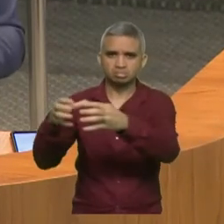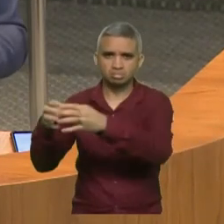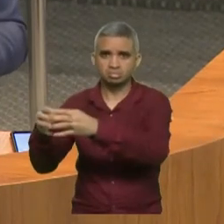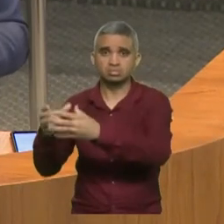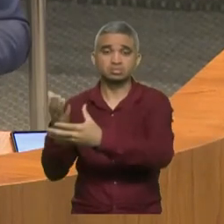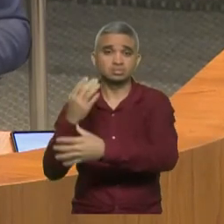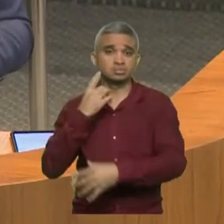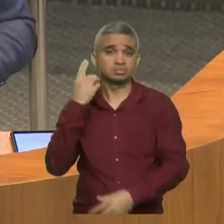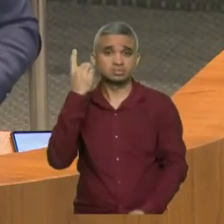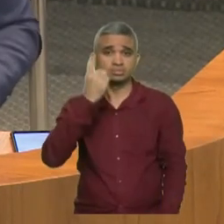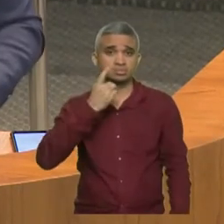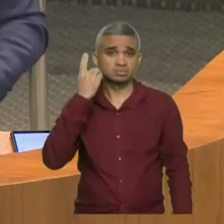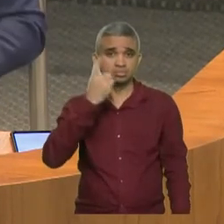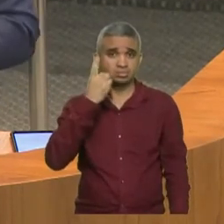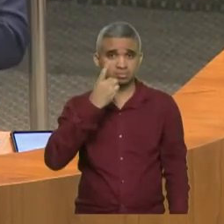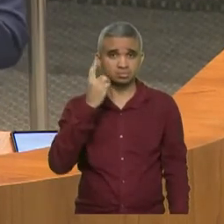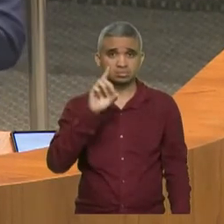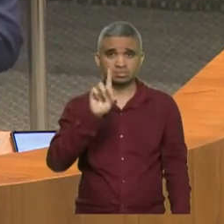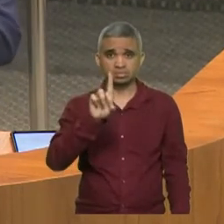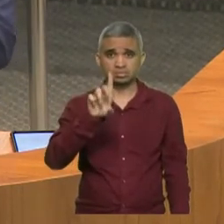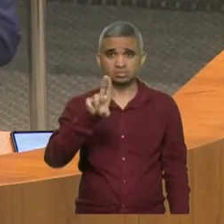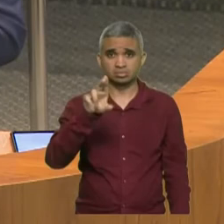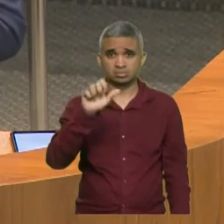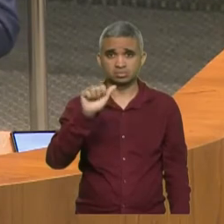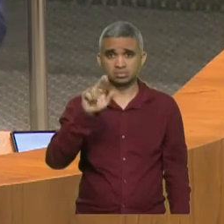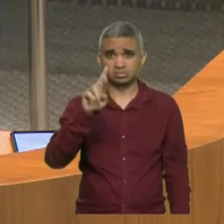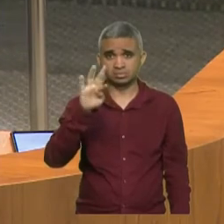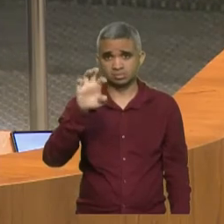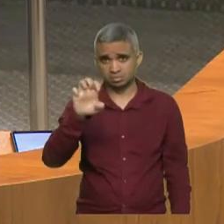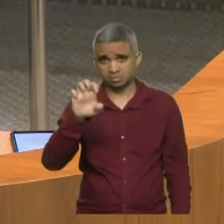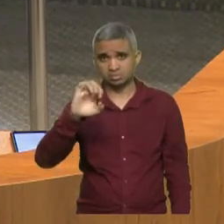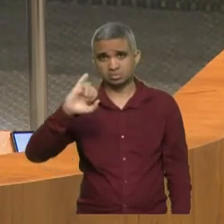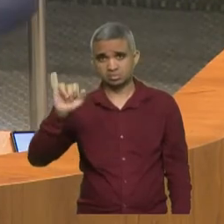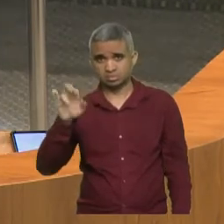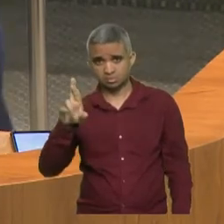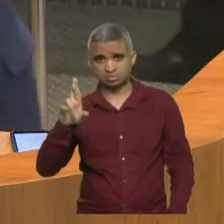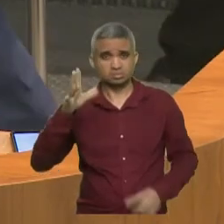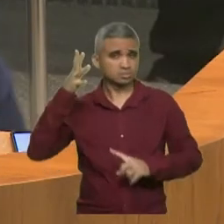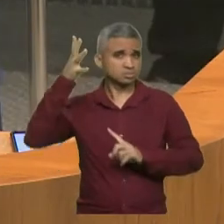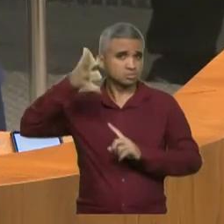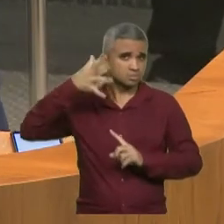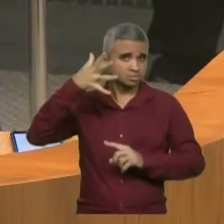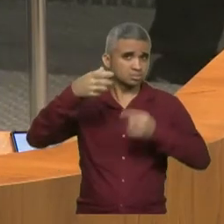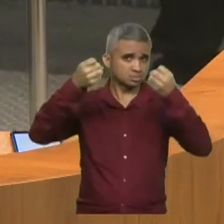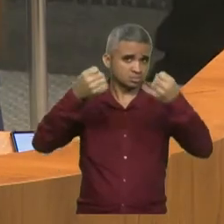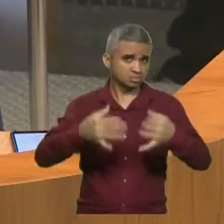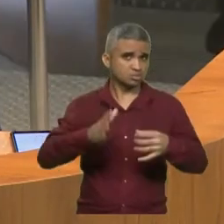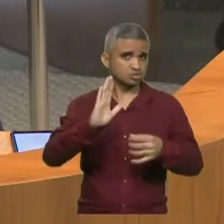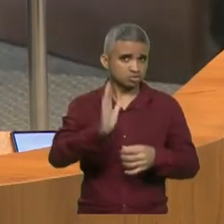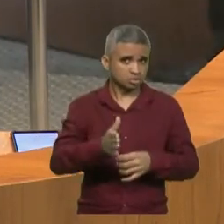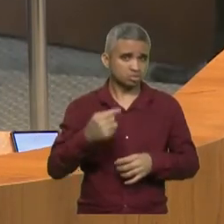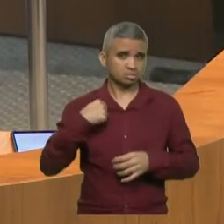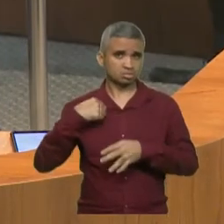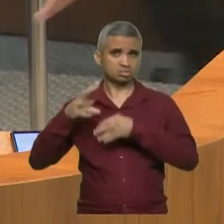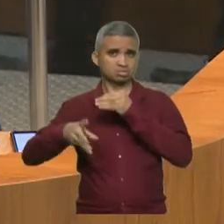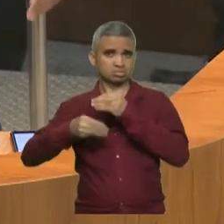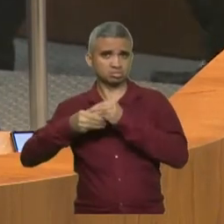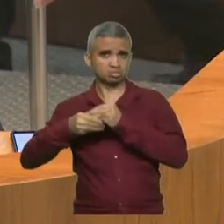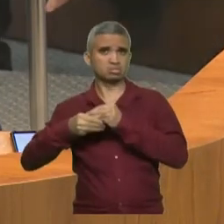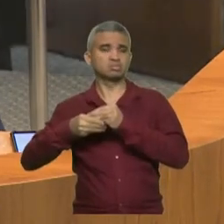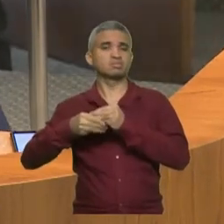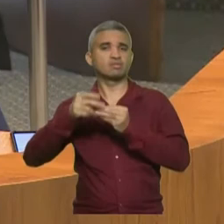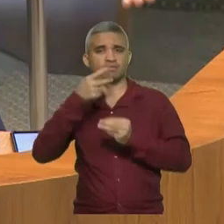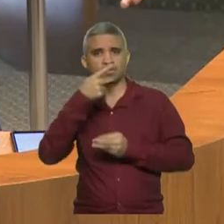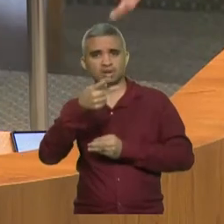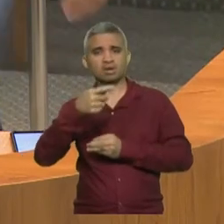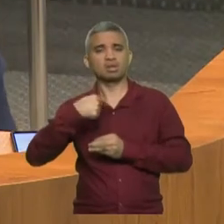estamos ratificando que vamos apresentar também uma outra alteração ao projeto para que possa, dessa forma, ser